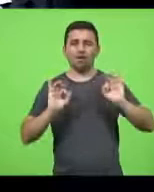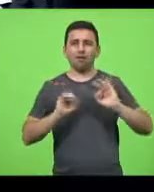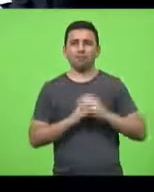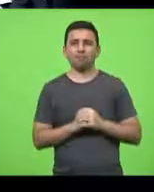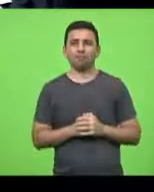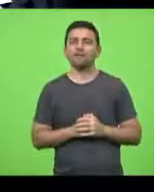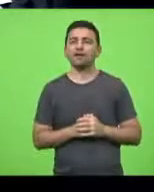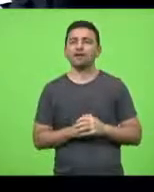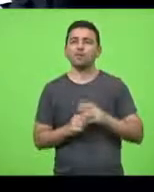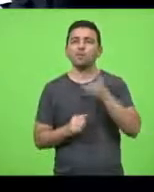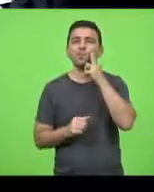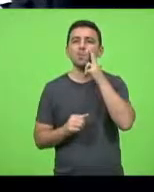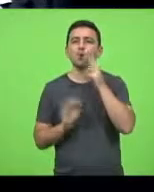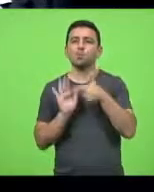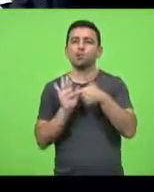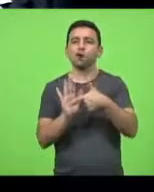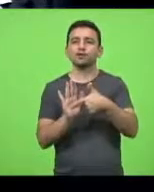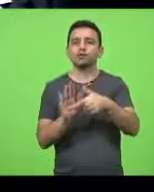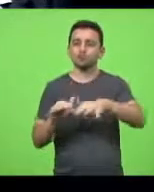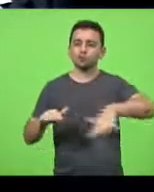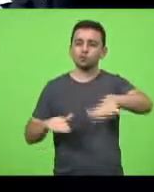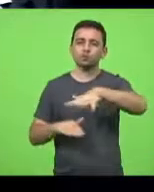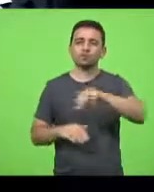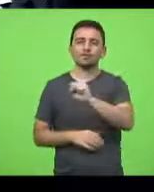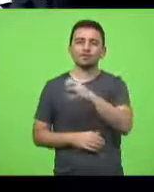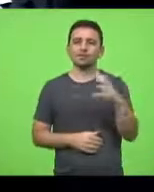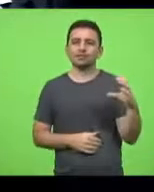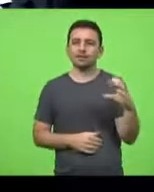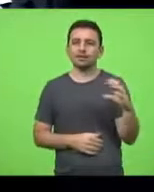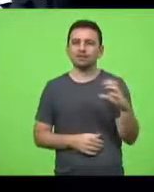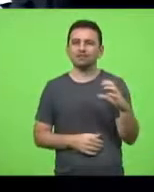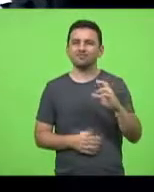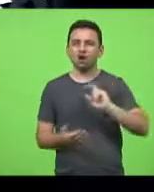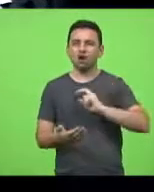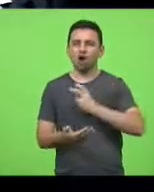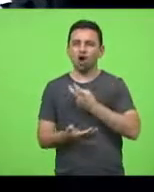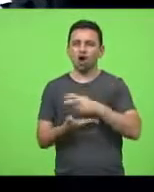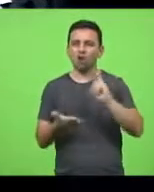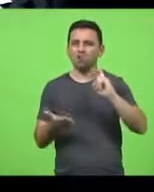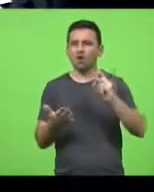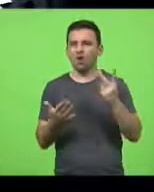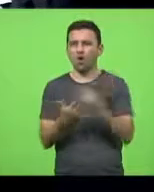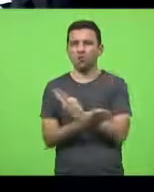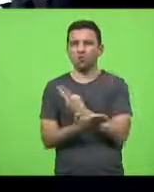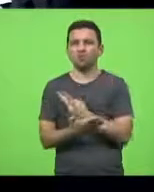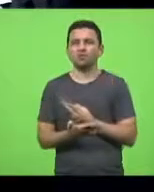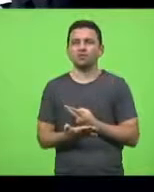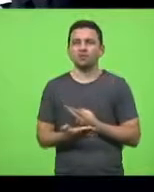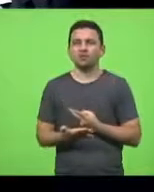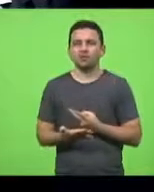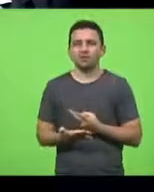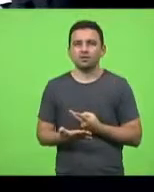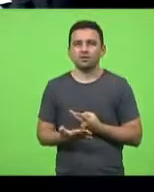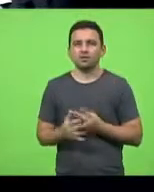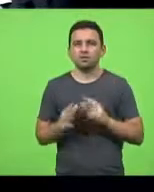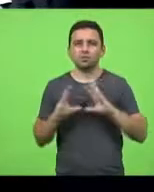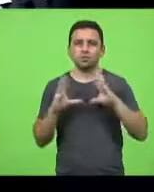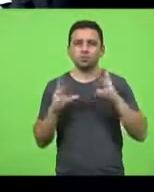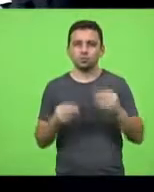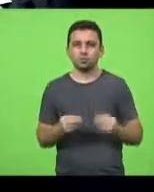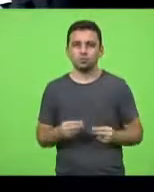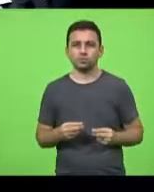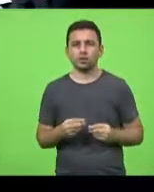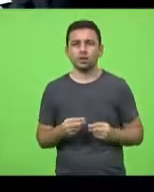bolo que levou Santa Catarina nesse golpe, que foi o maior golpe conhecido da história dos catarinenses. As